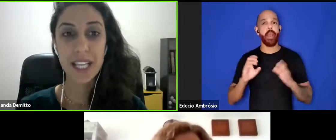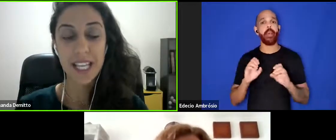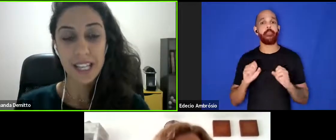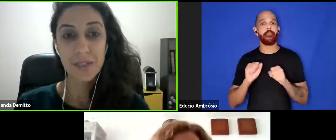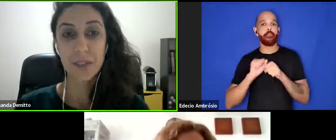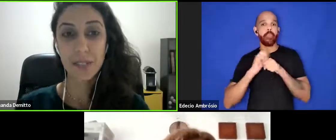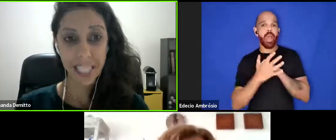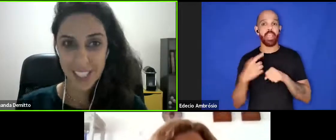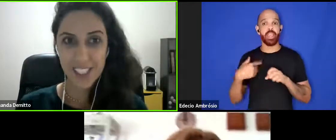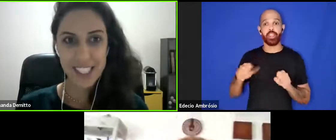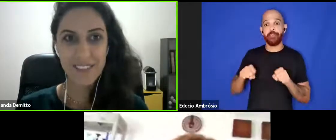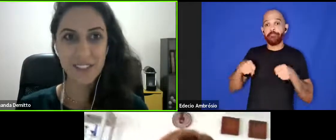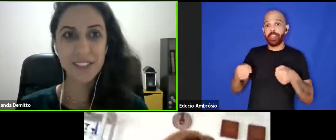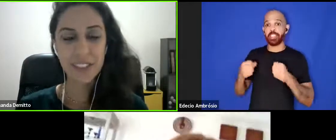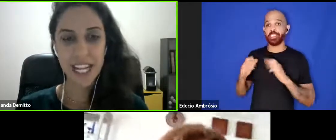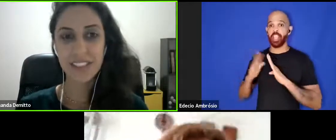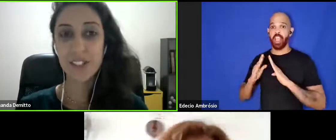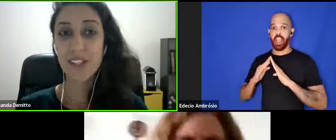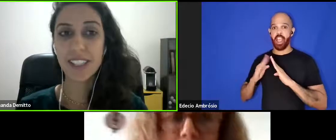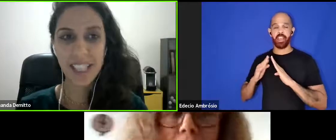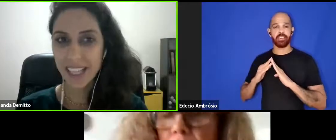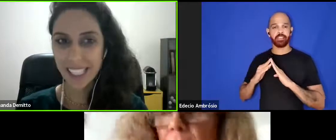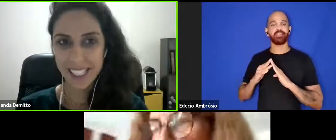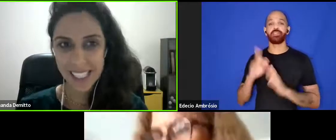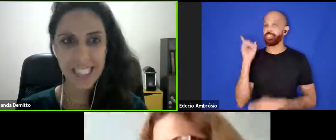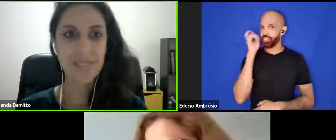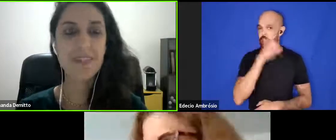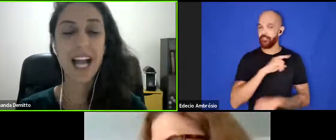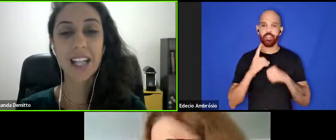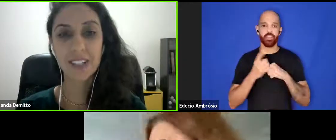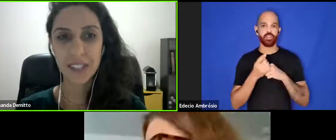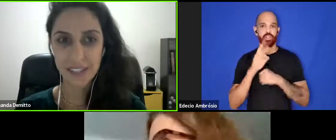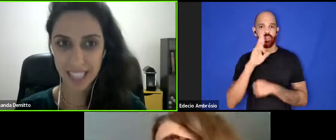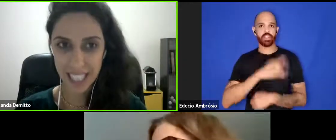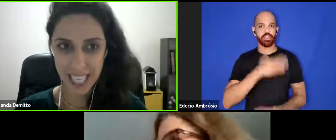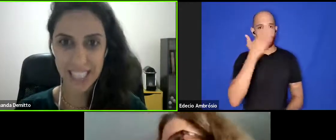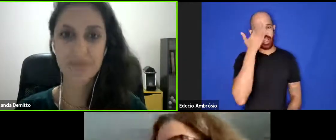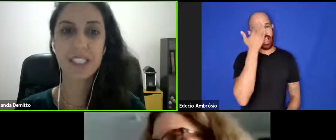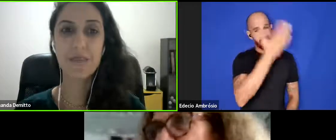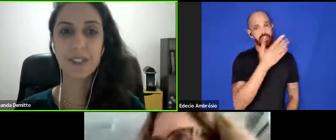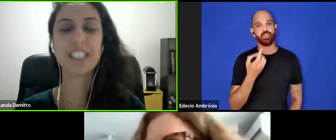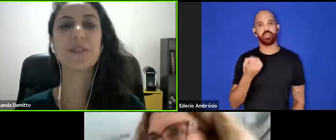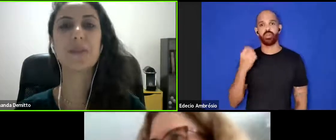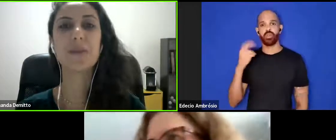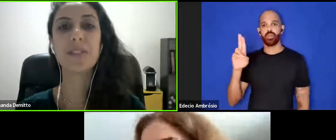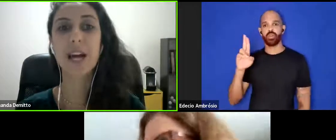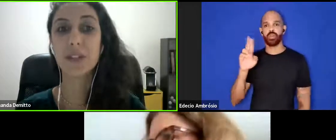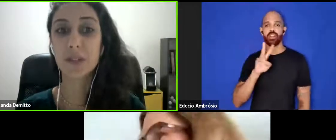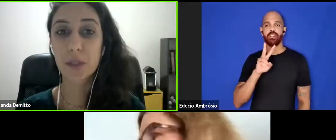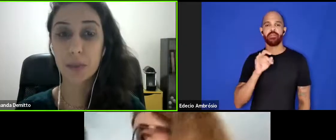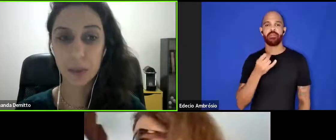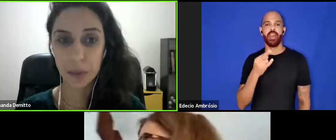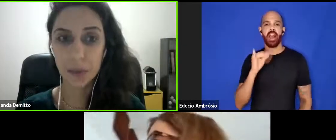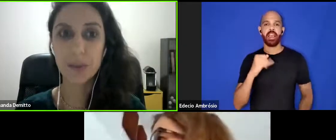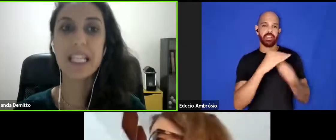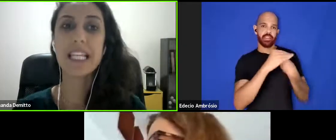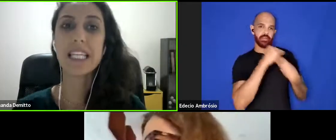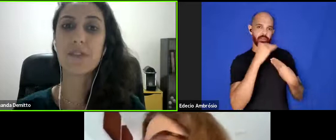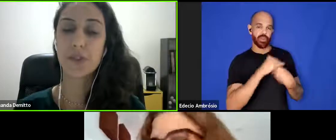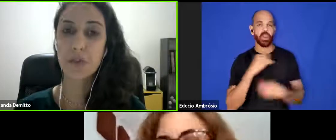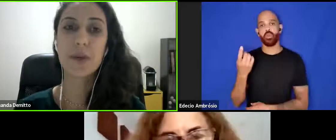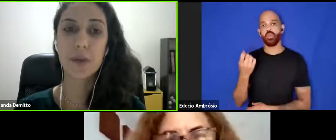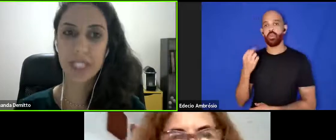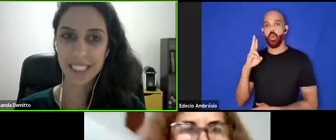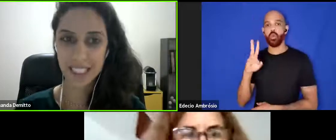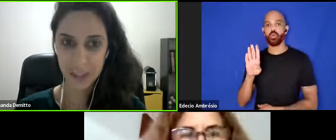então foi um grande desafio o doutorado, e eu só tenho a agradecer à doutora Valéria, que me orientou, ao doutor Bruno,